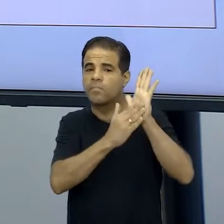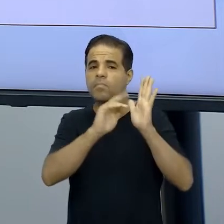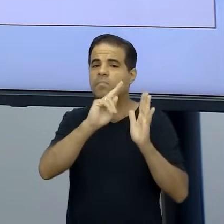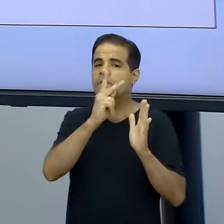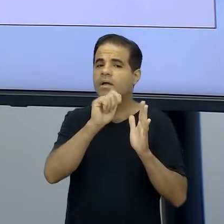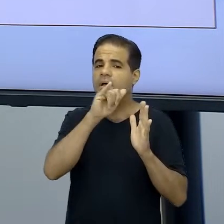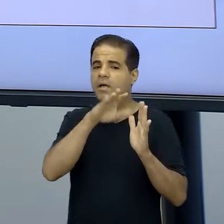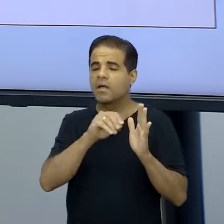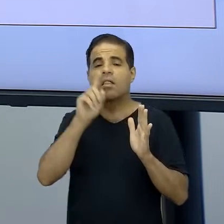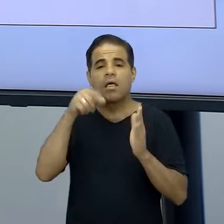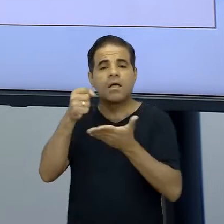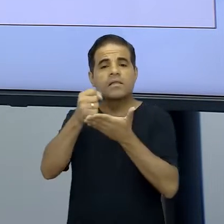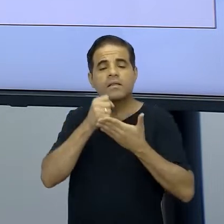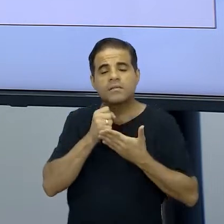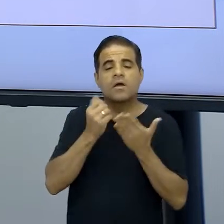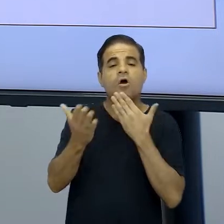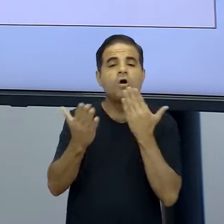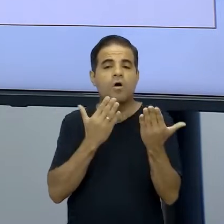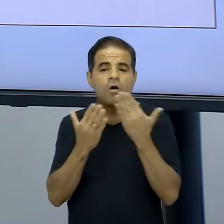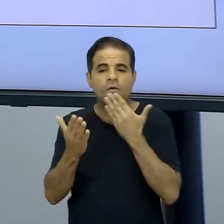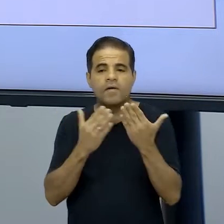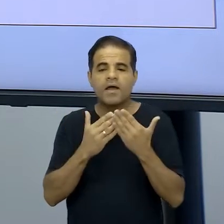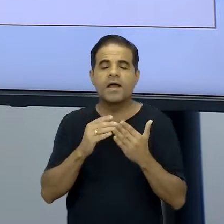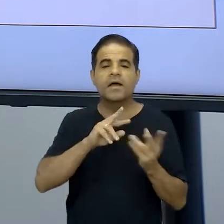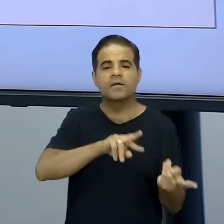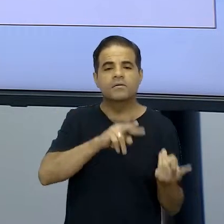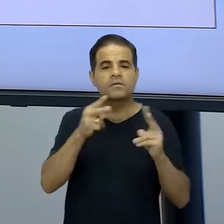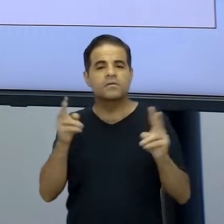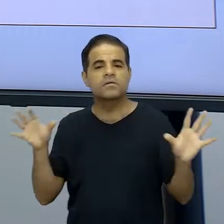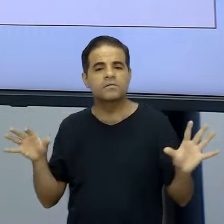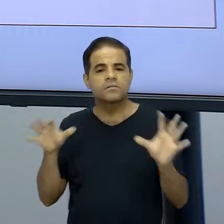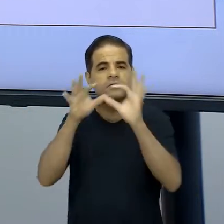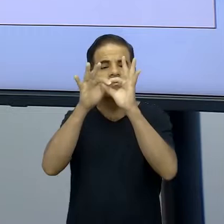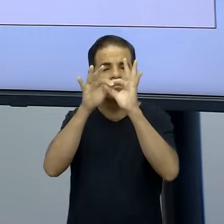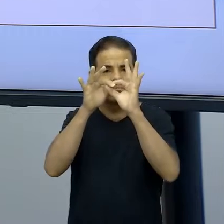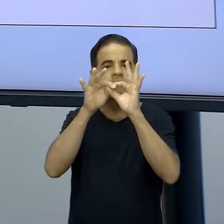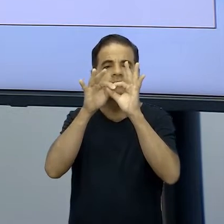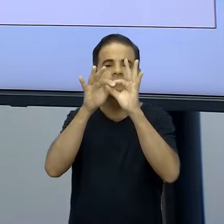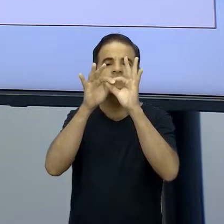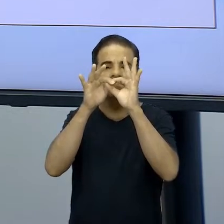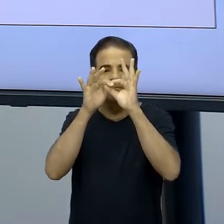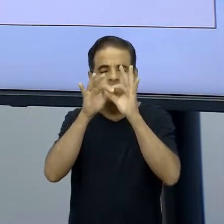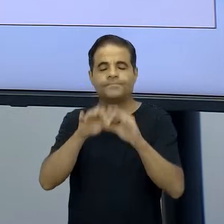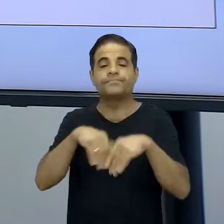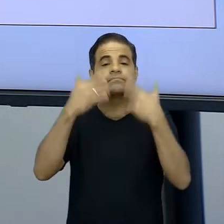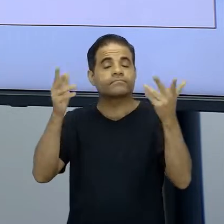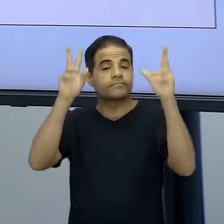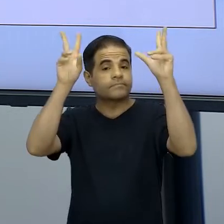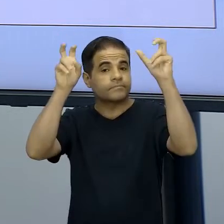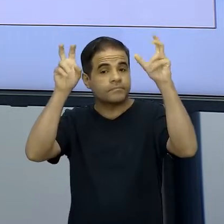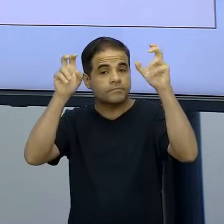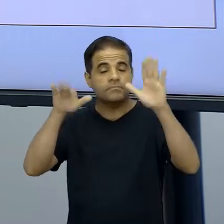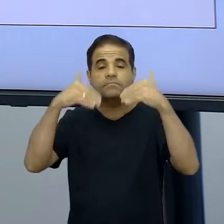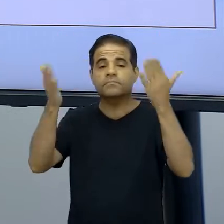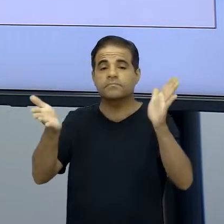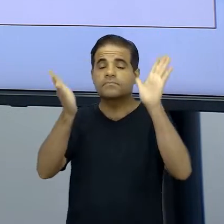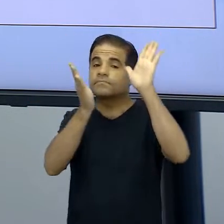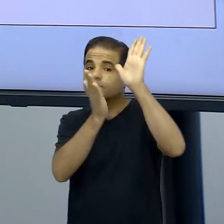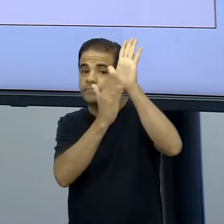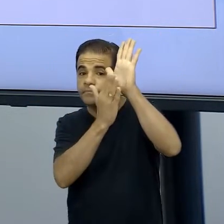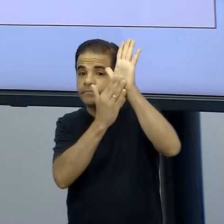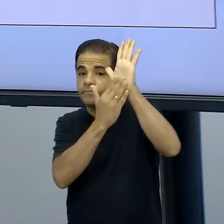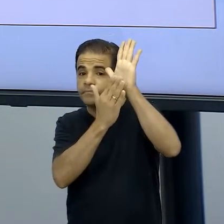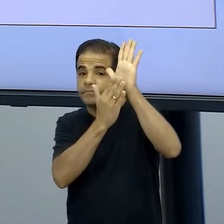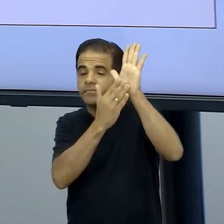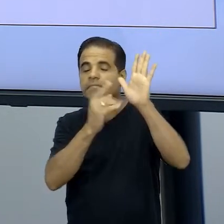Oiticica realmente traz essa conversa de ligação com o fio condutor. Qual que é a minha temática, qual que é a proposta,